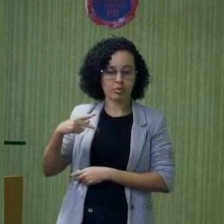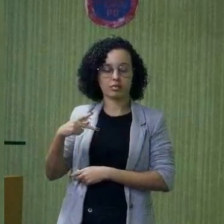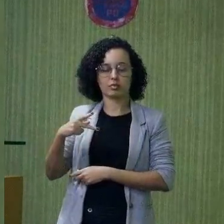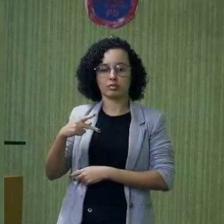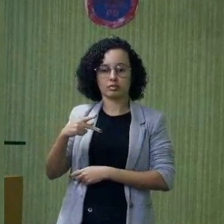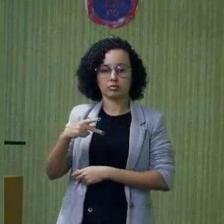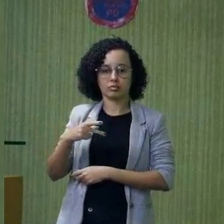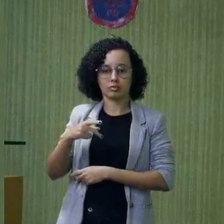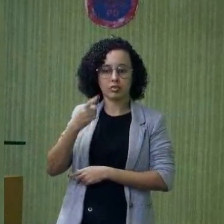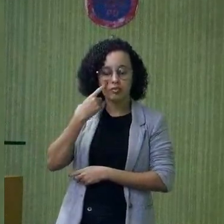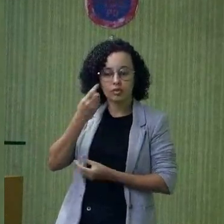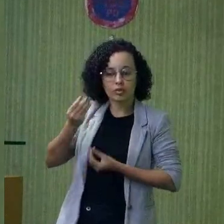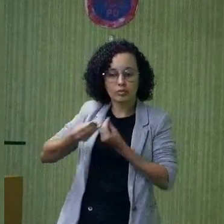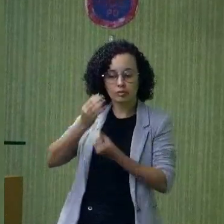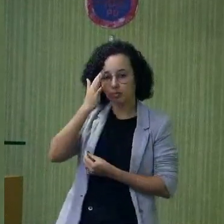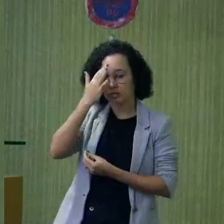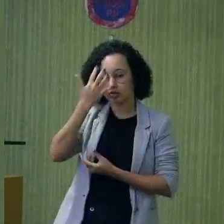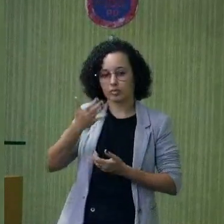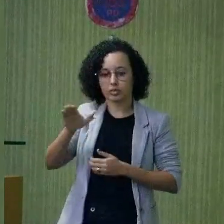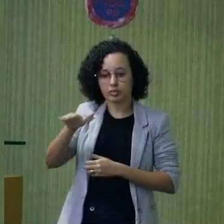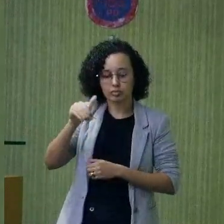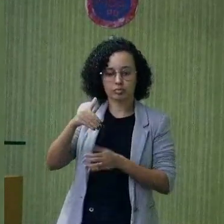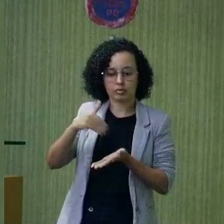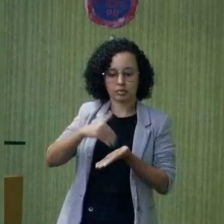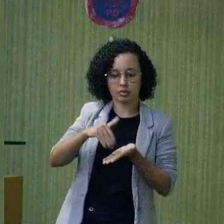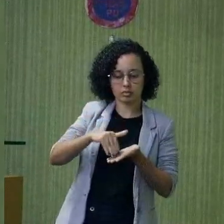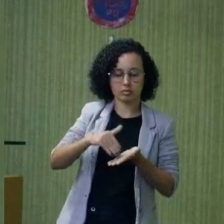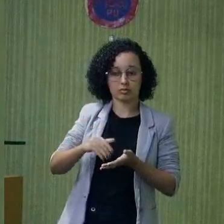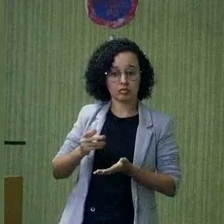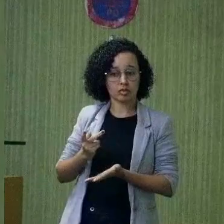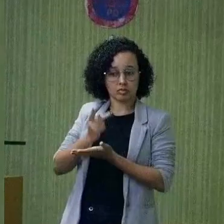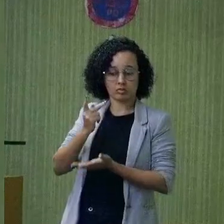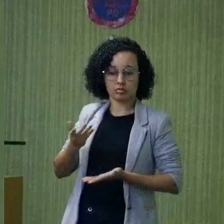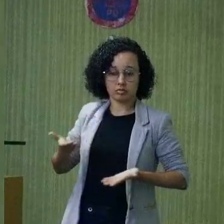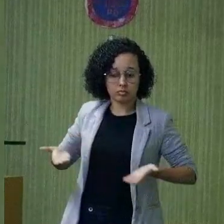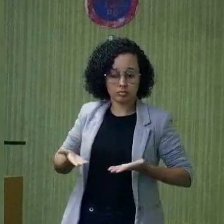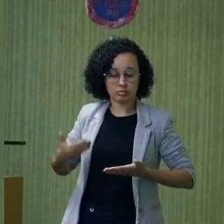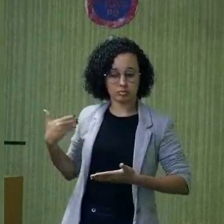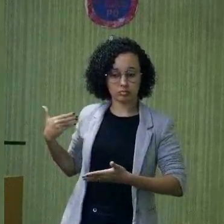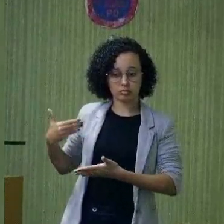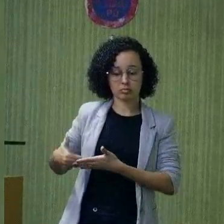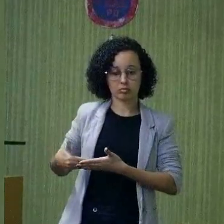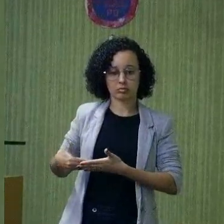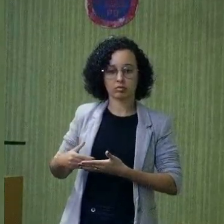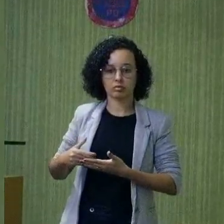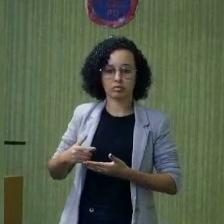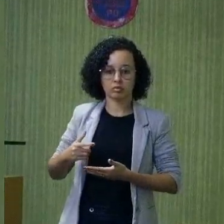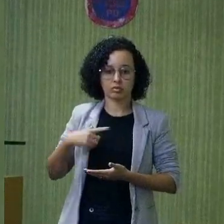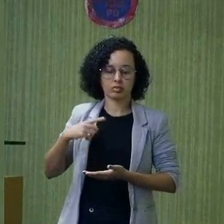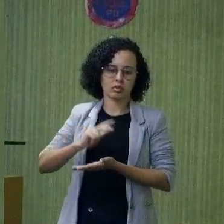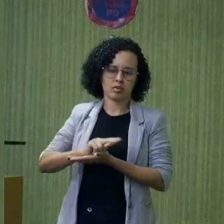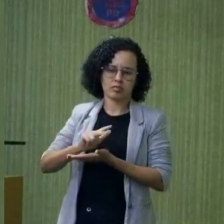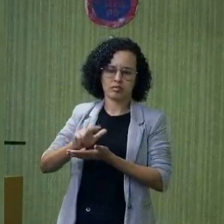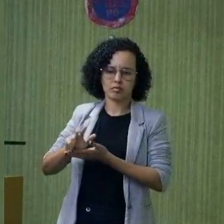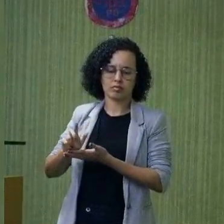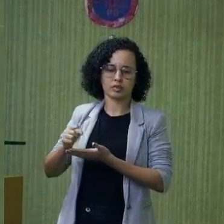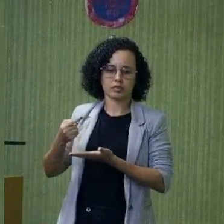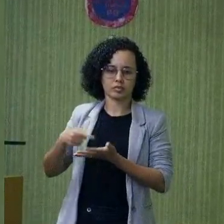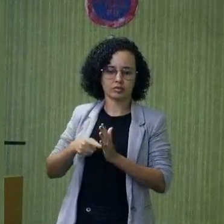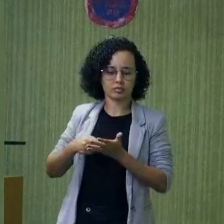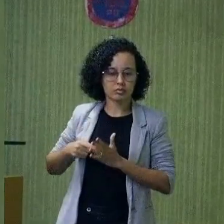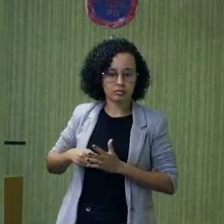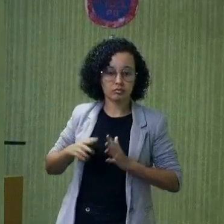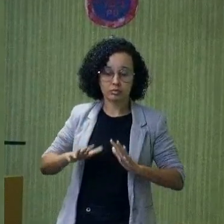chamando a secretária Isso é o que vai acontecer agora né Eu acho que os colegas vão ter bastante demanda E e essa é a nossa educação